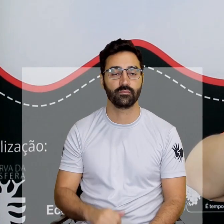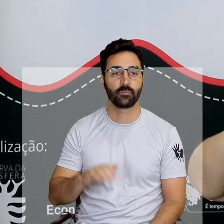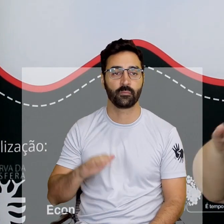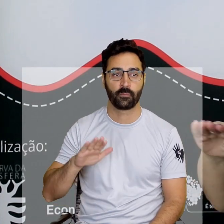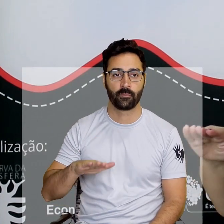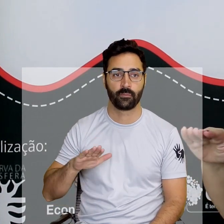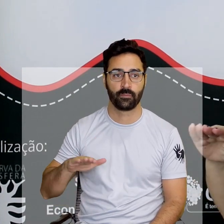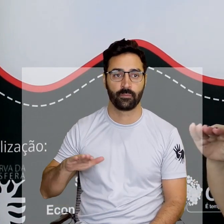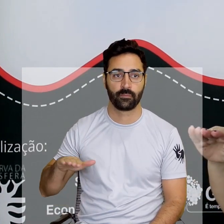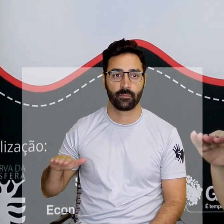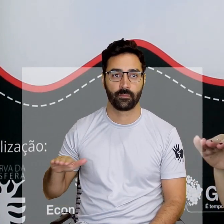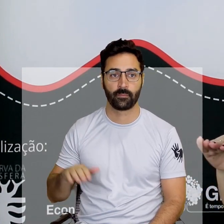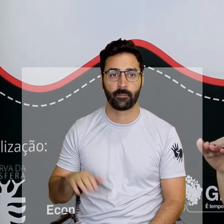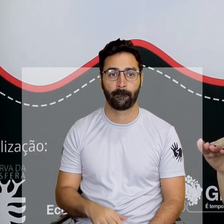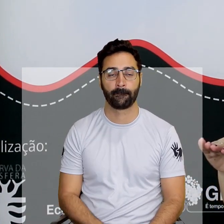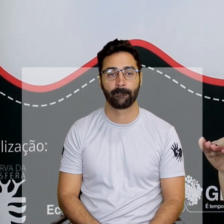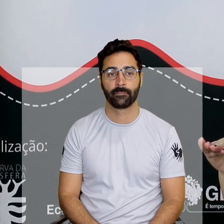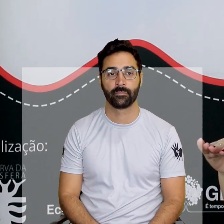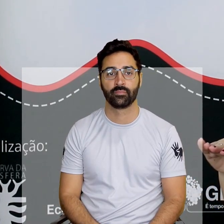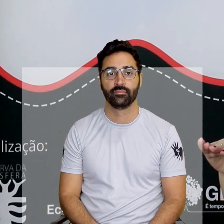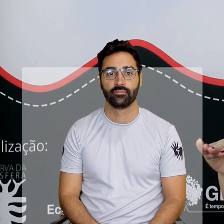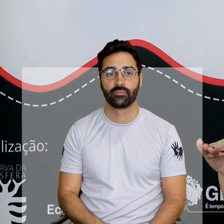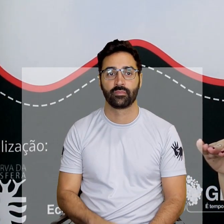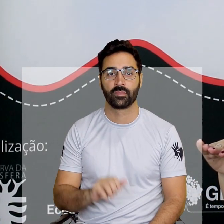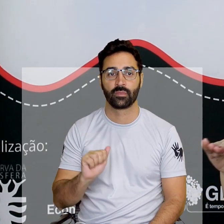Criança. Adulto.